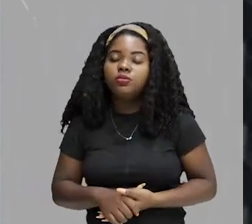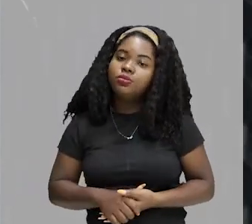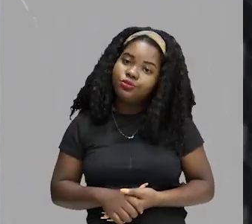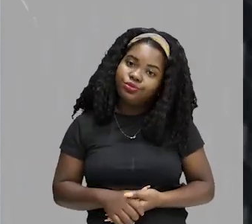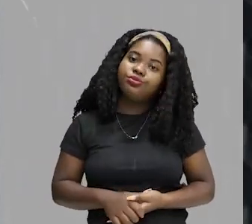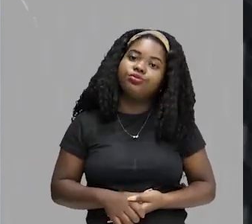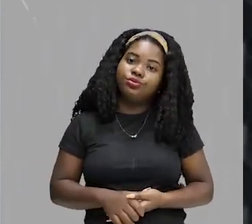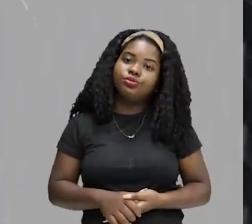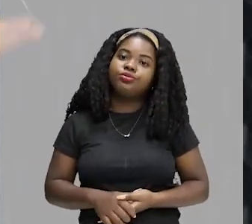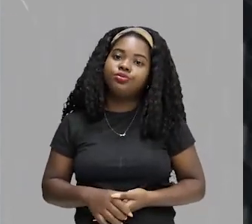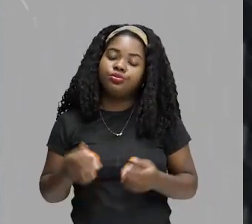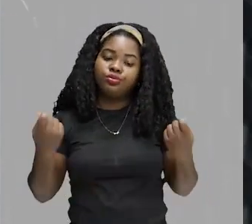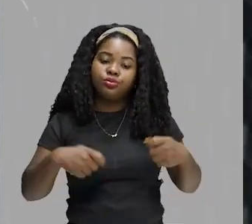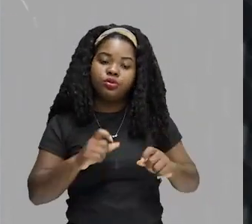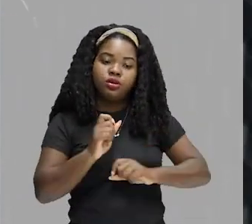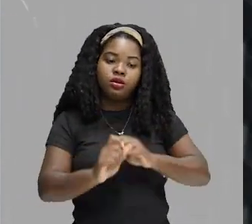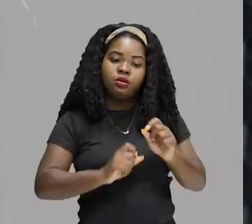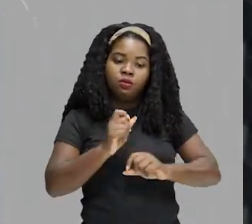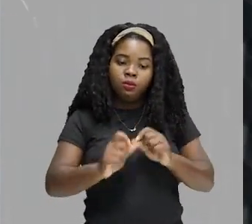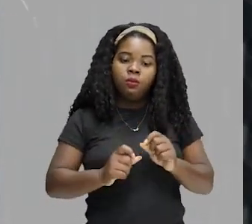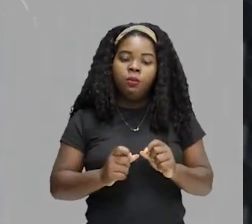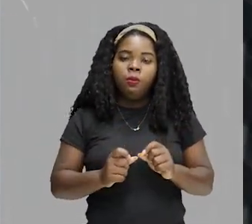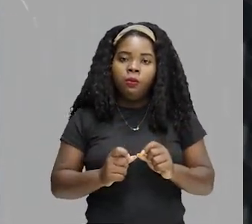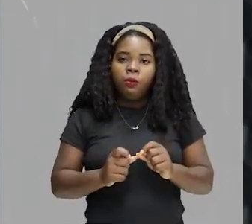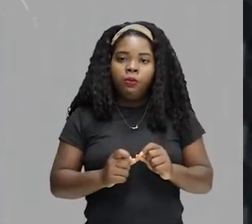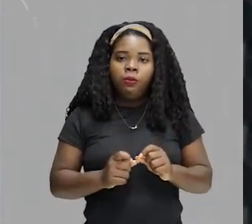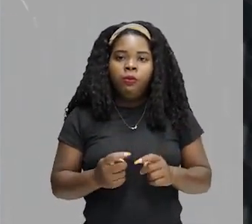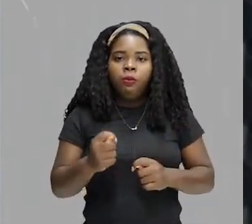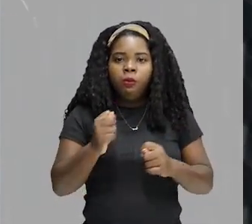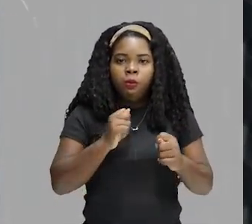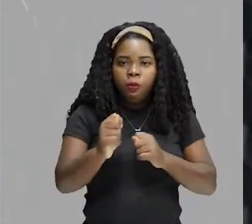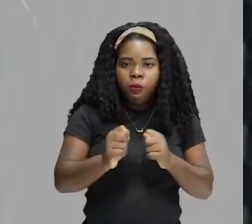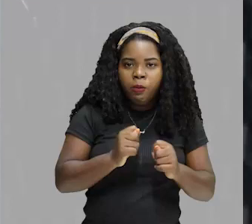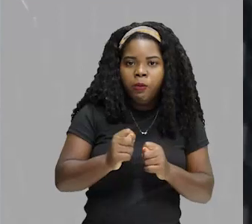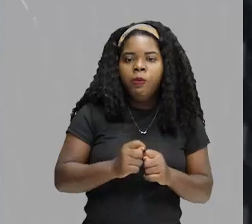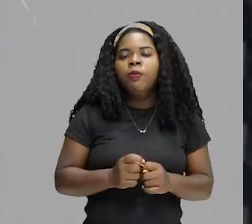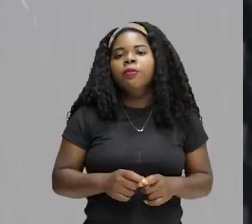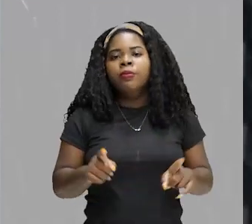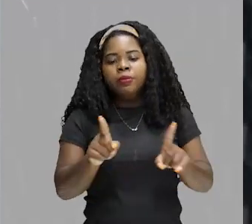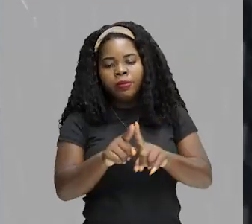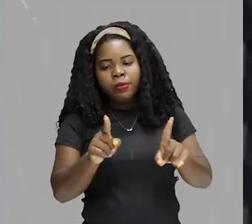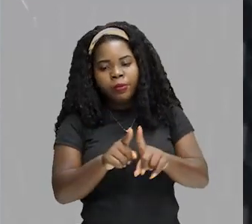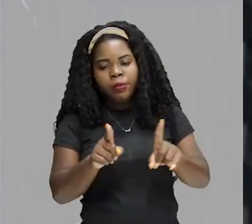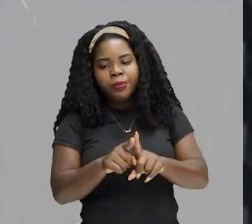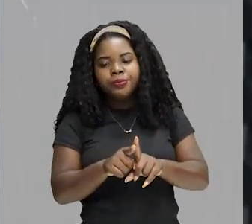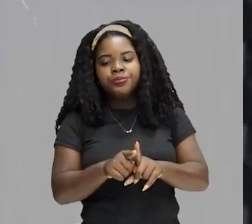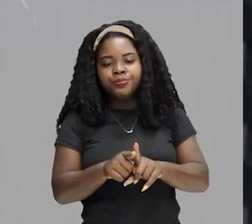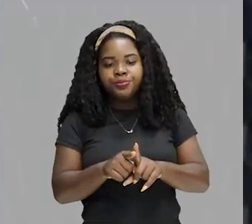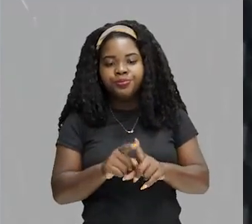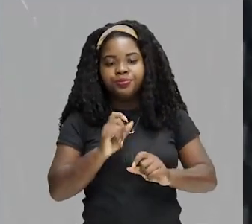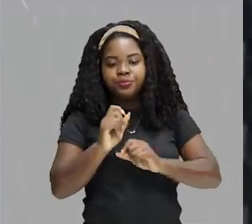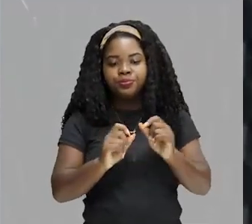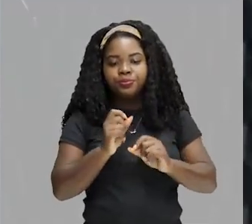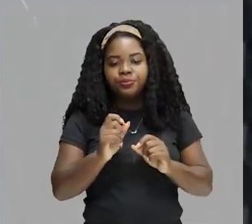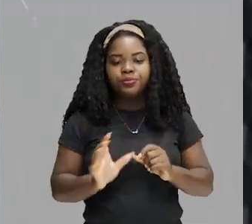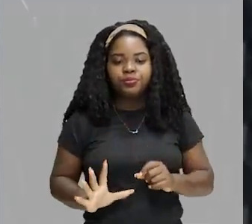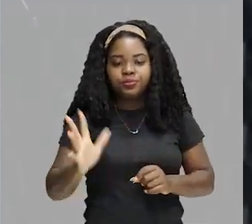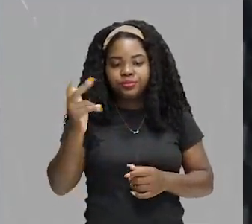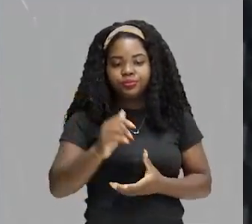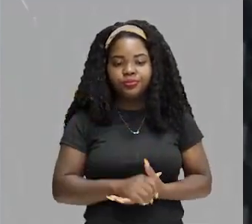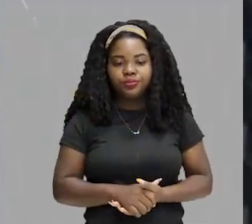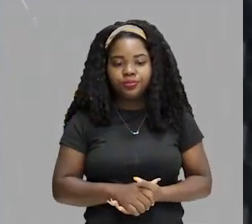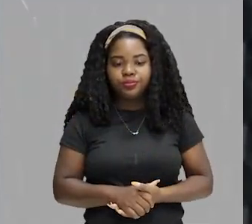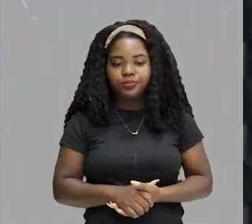Então vai prevalecer sempre o interesse econômico. Aí uma das coisas também que desfavorece a prática do